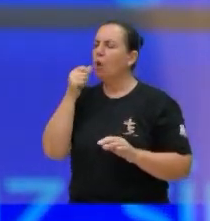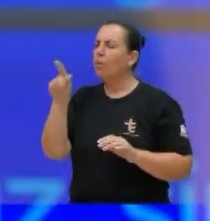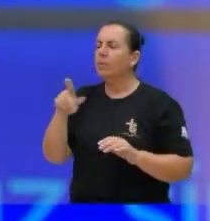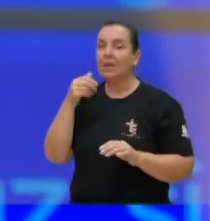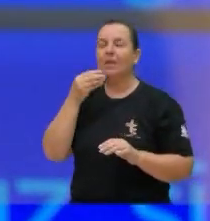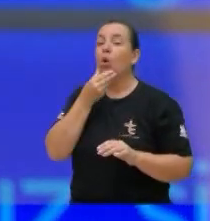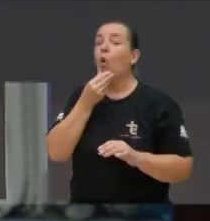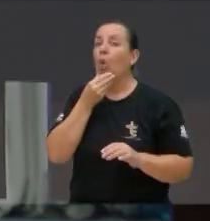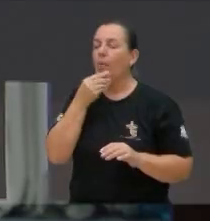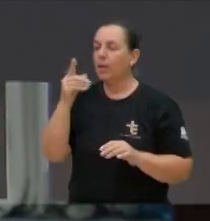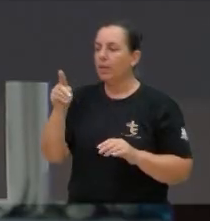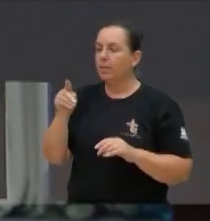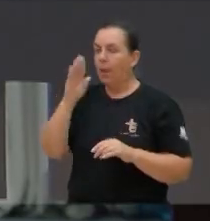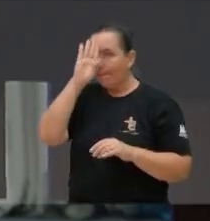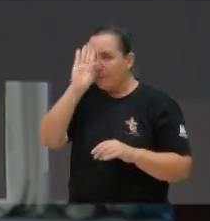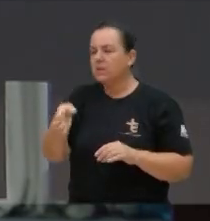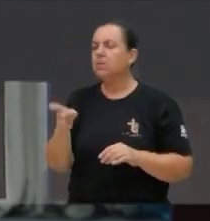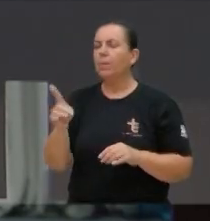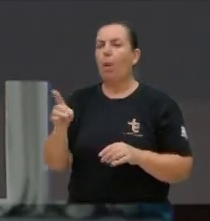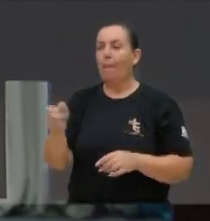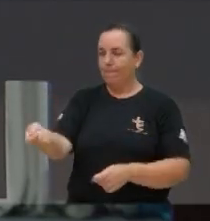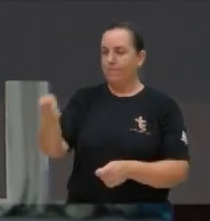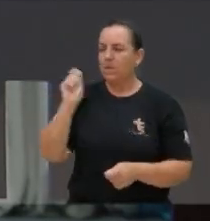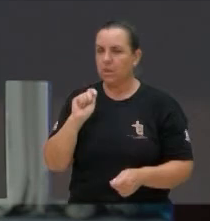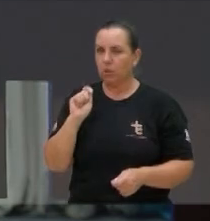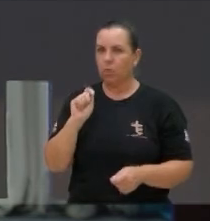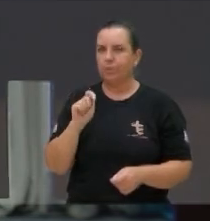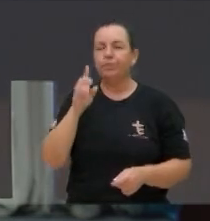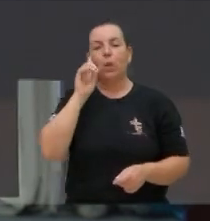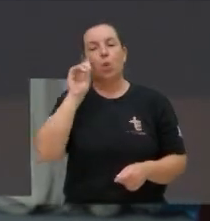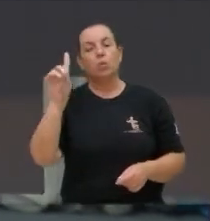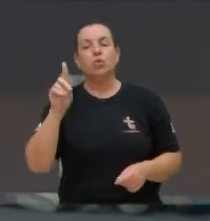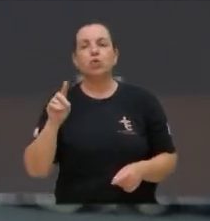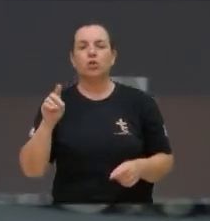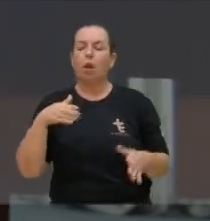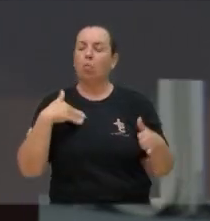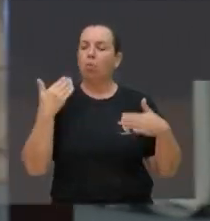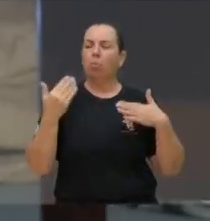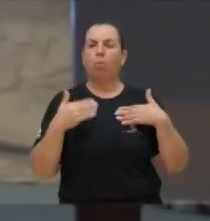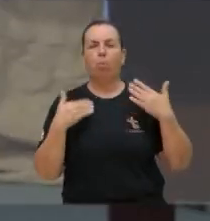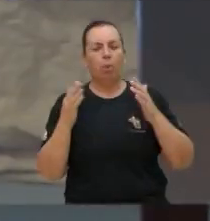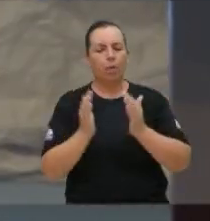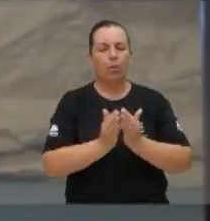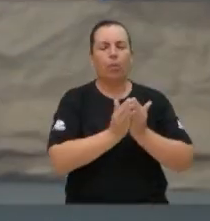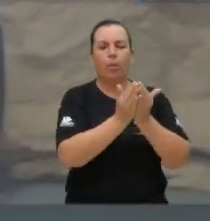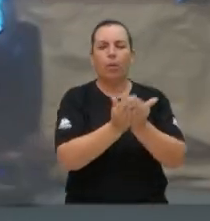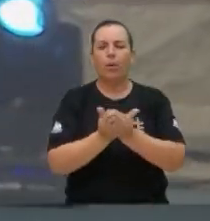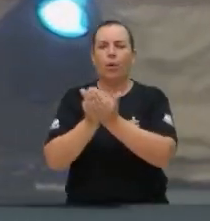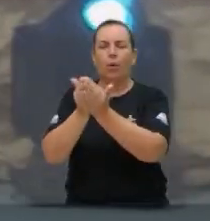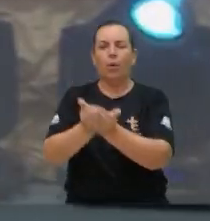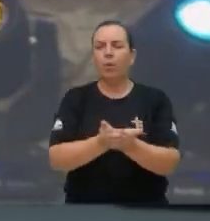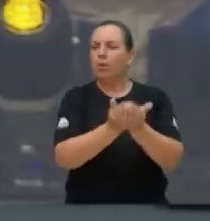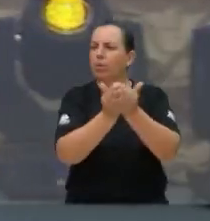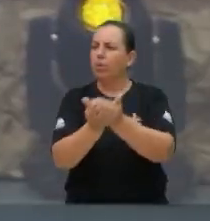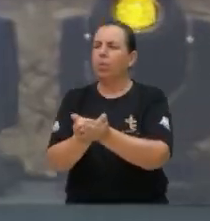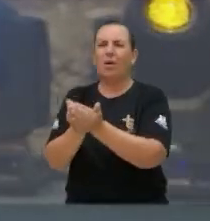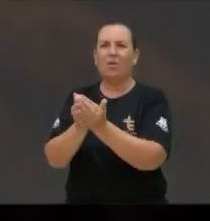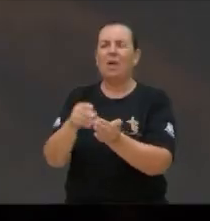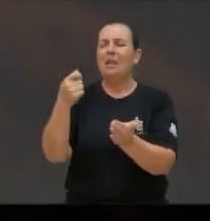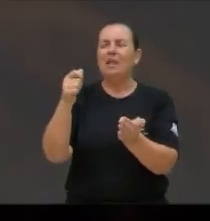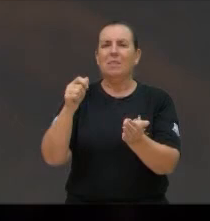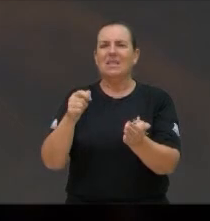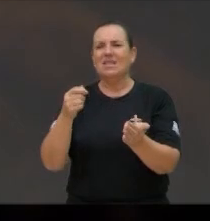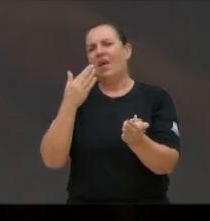pescadores daquela região. E num dia ele saiu para pescar e ele precisava trazer alimento para a casa dele, para a